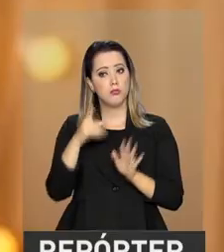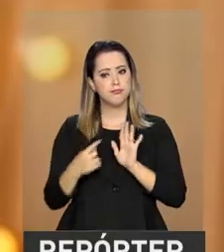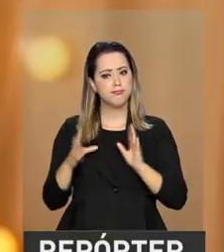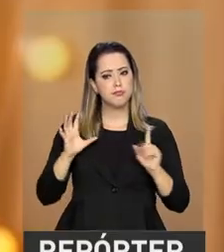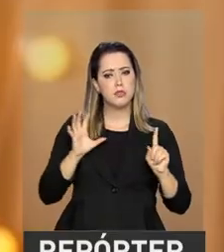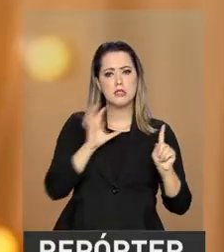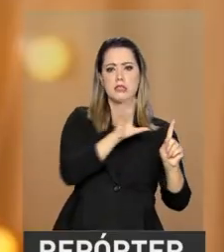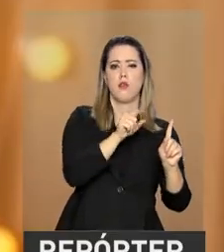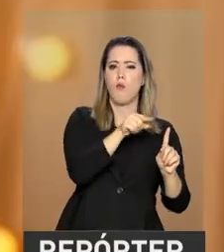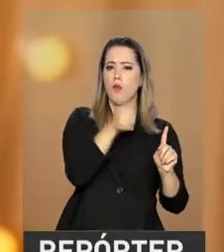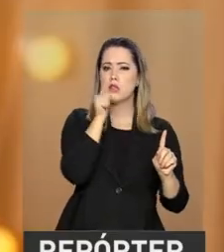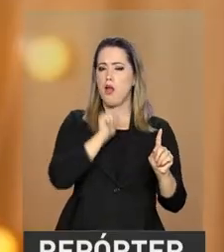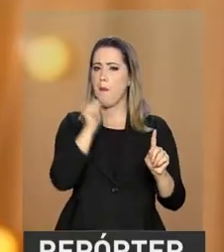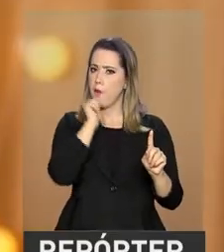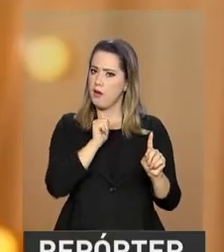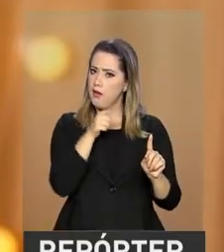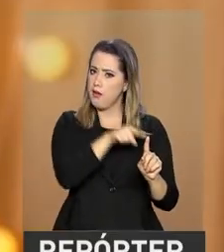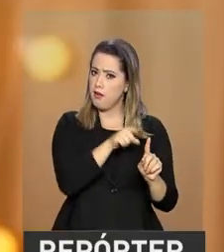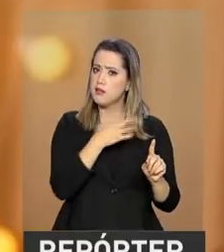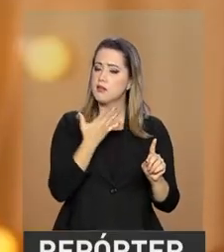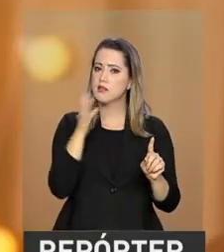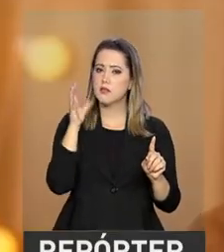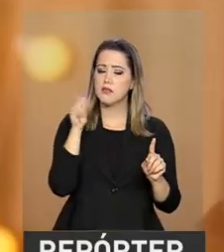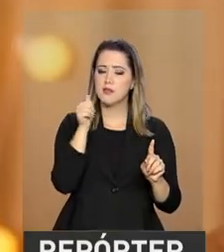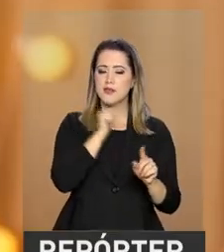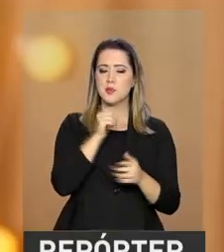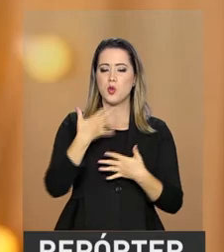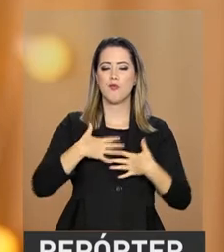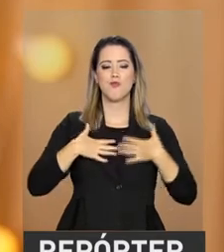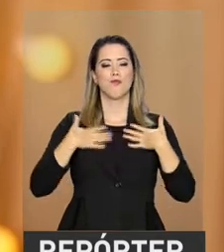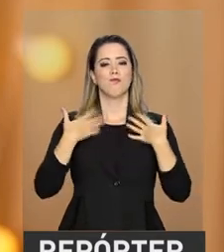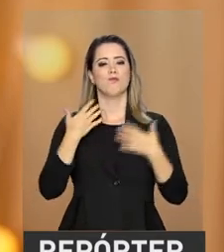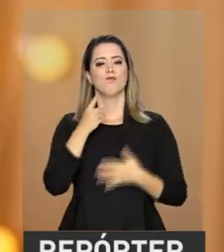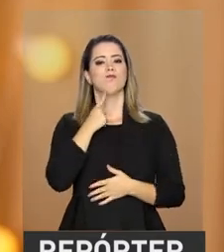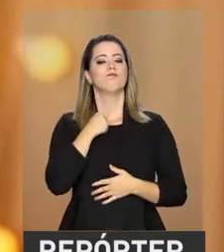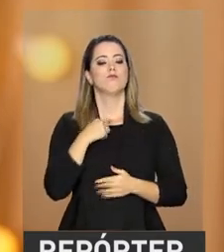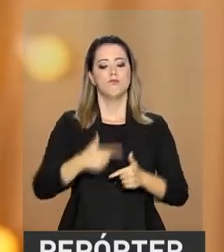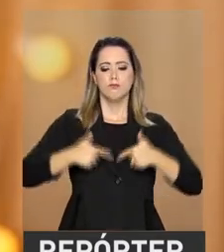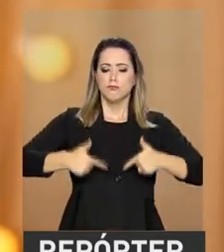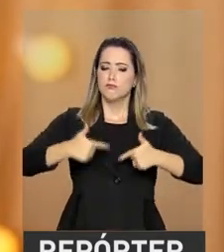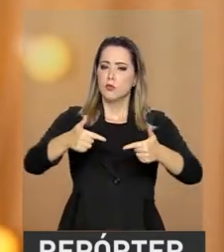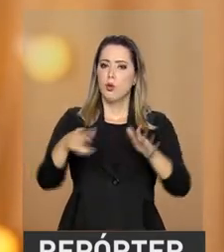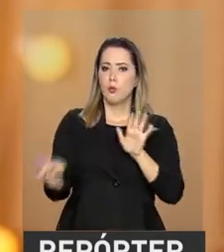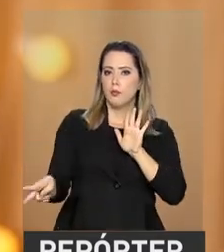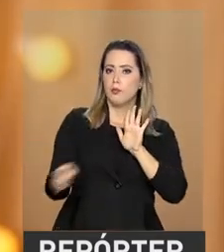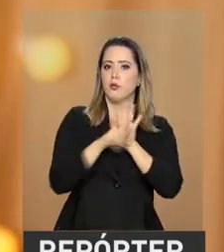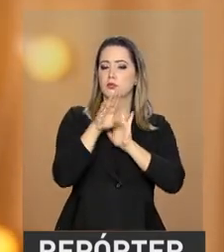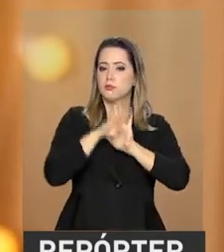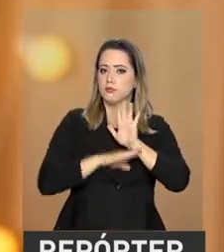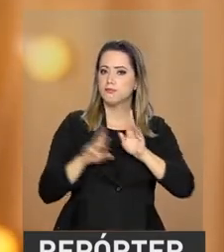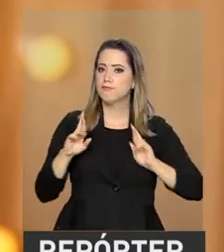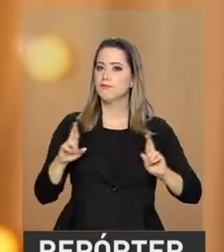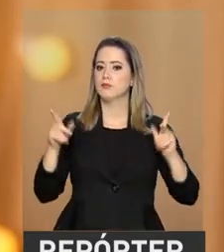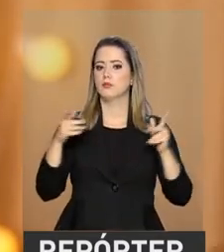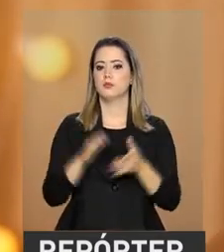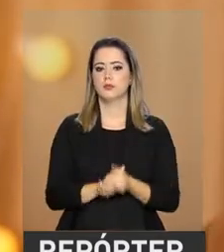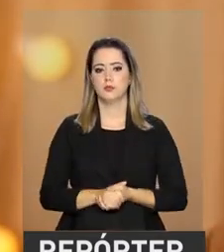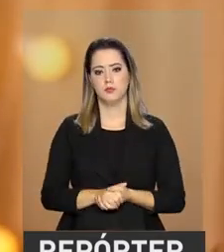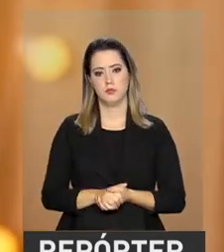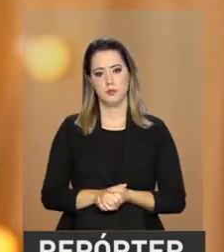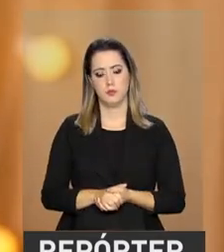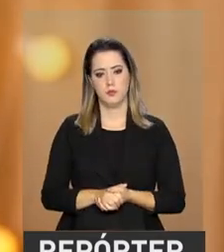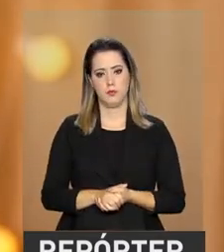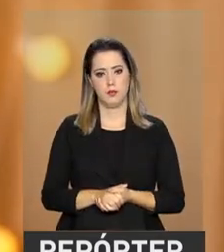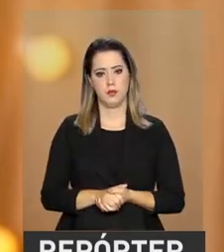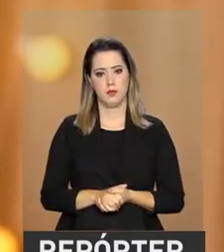despertar em meninas jovens e mulheres de hoje o desejo de lutarem pelos seus projetos fazer a diferença prática e